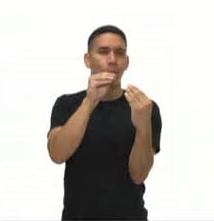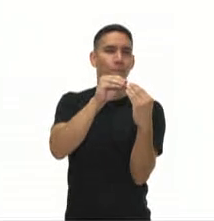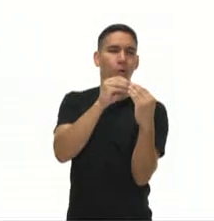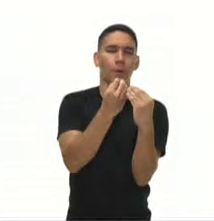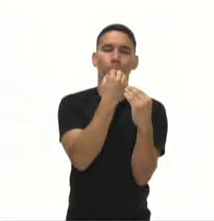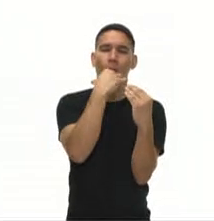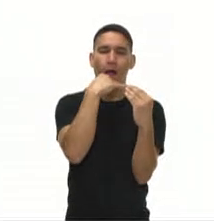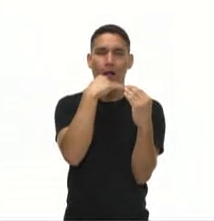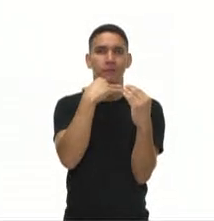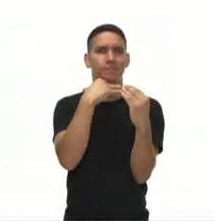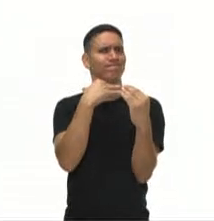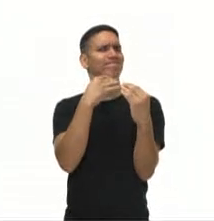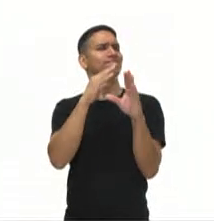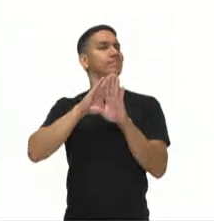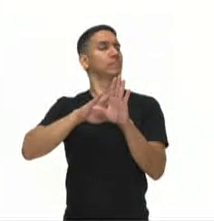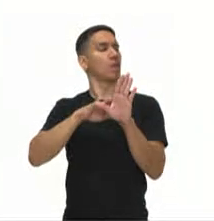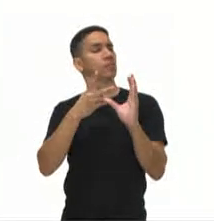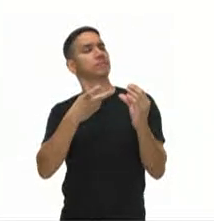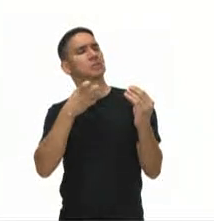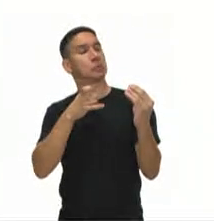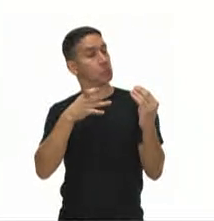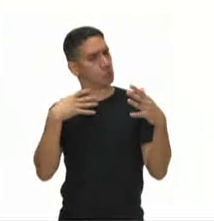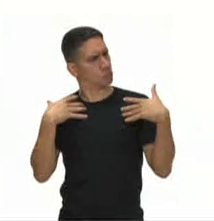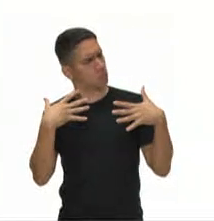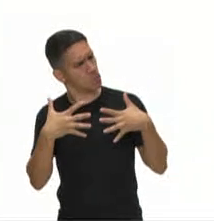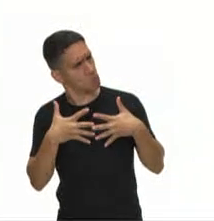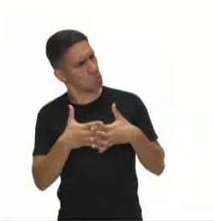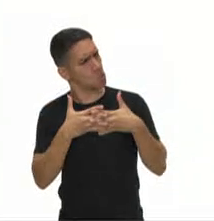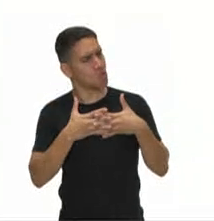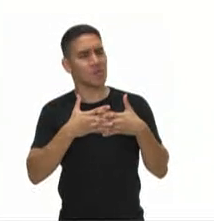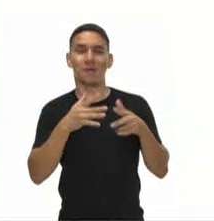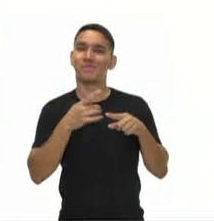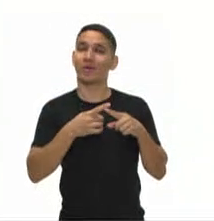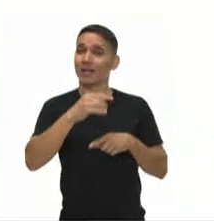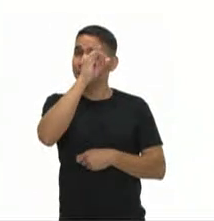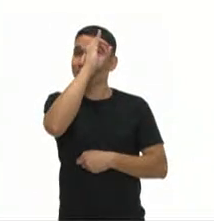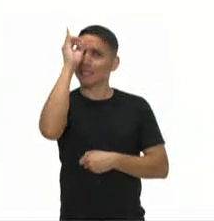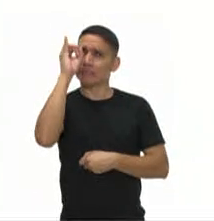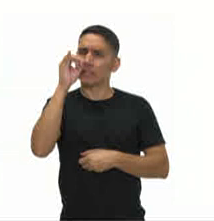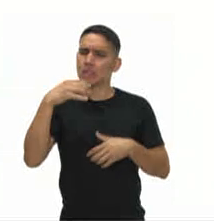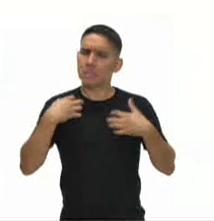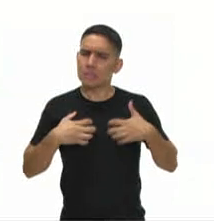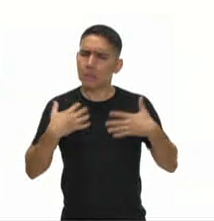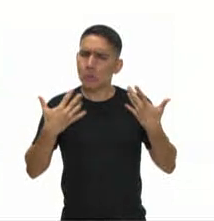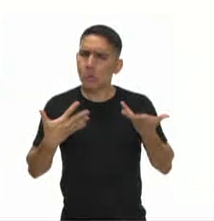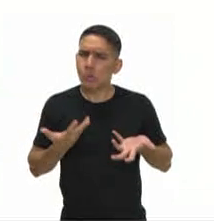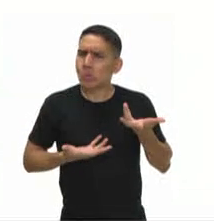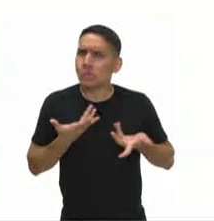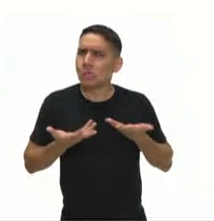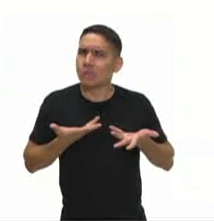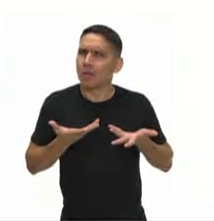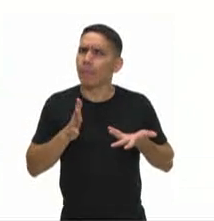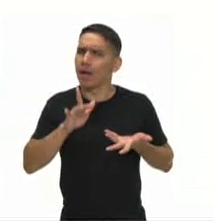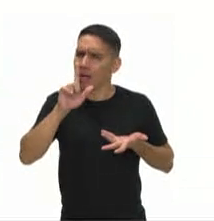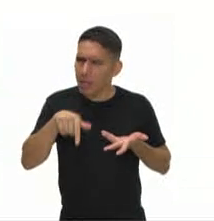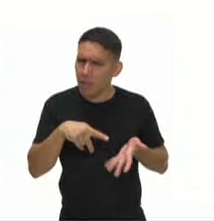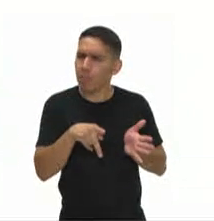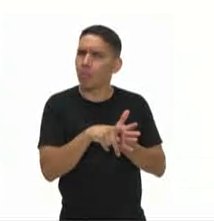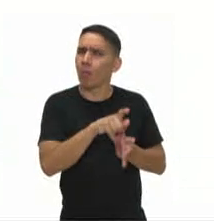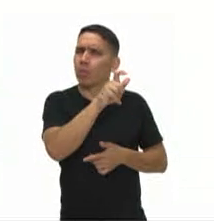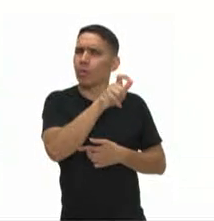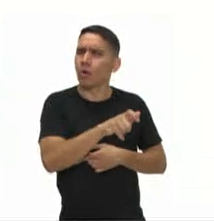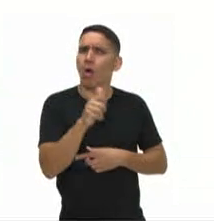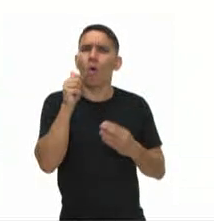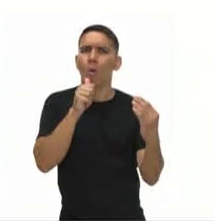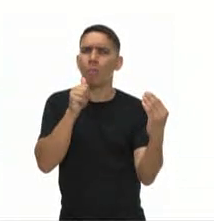outra. Intuitivamente, confuso na sua inocência, sentia intrigado. Mas não é de uma mulher que sai o